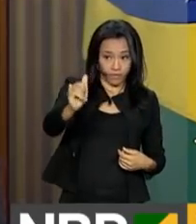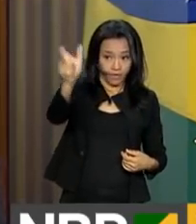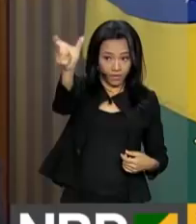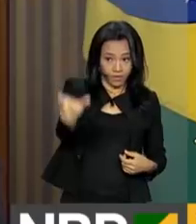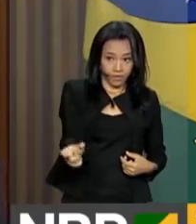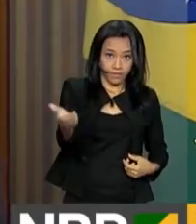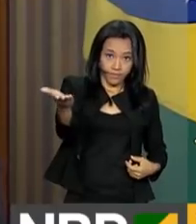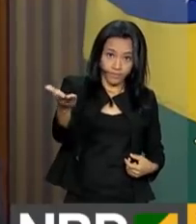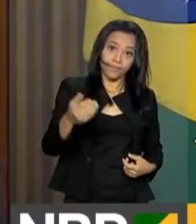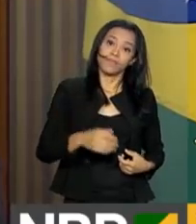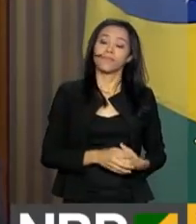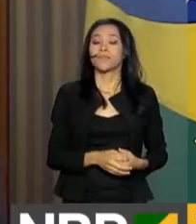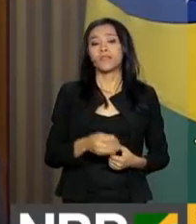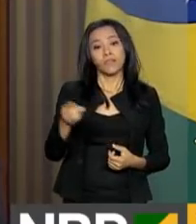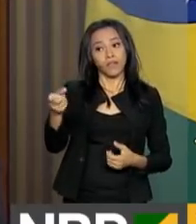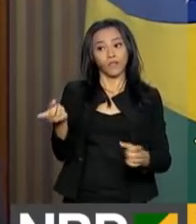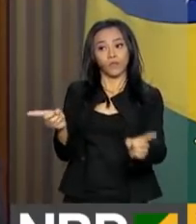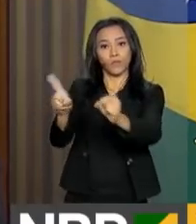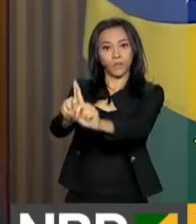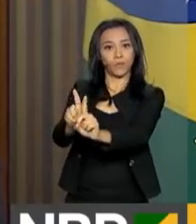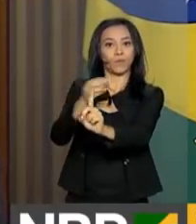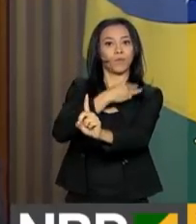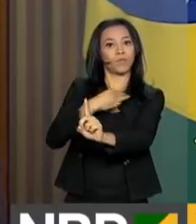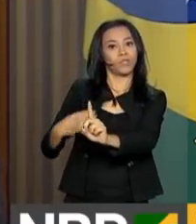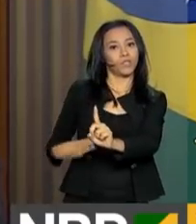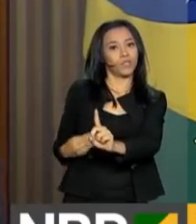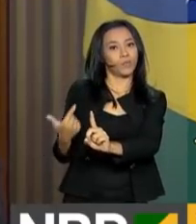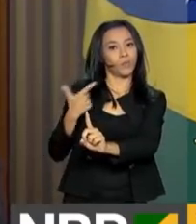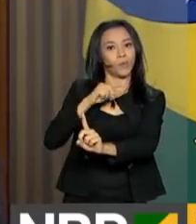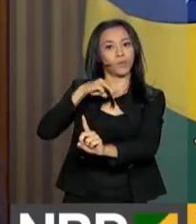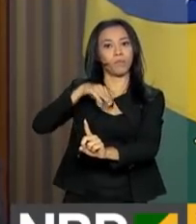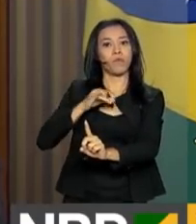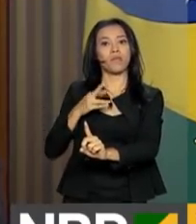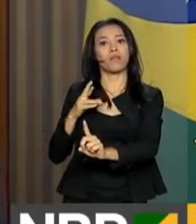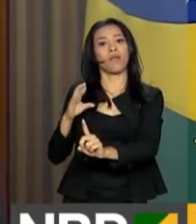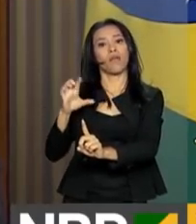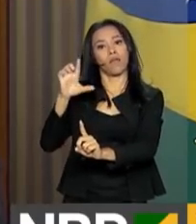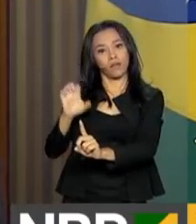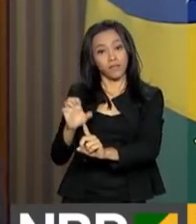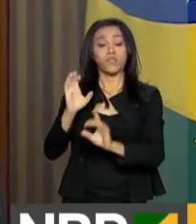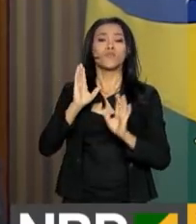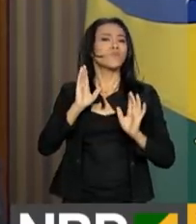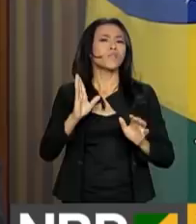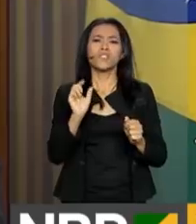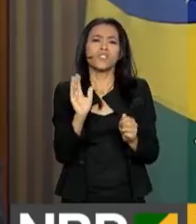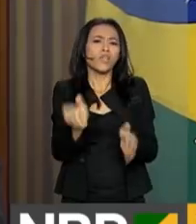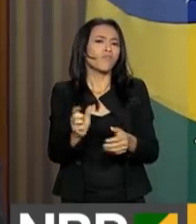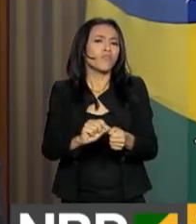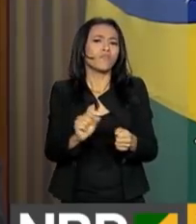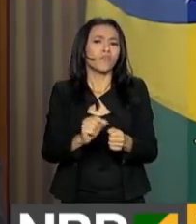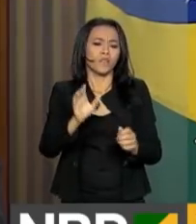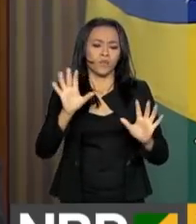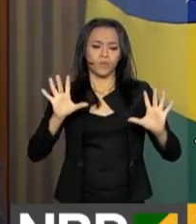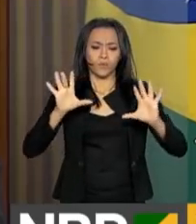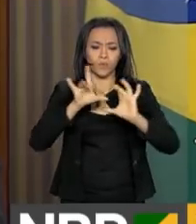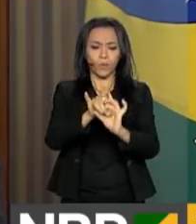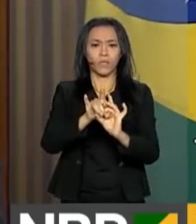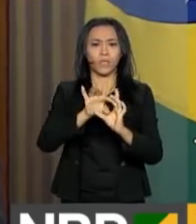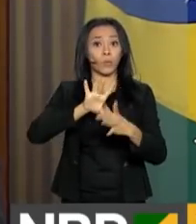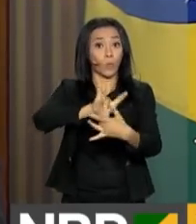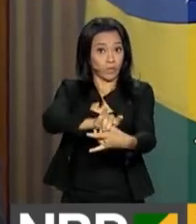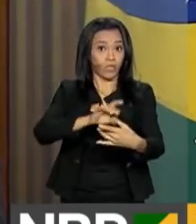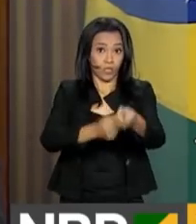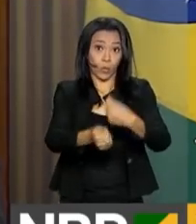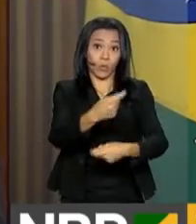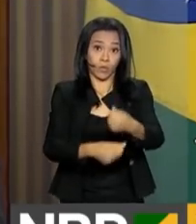guarda esteve ao lado de meirelles e nós sabemos que o efeito na economia ea que a todo momento é saudado por todos é